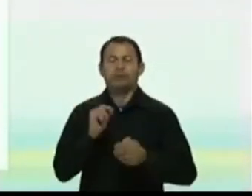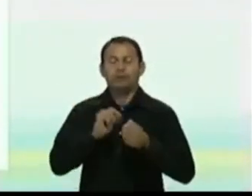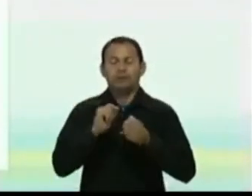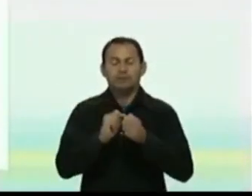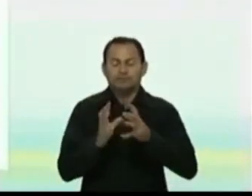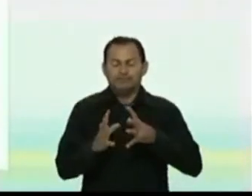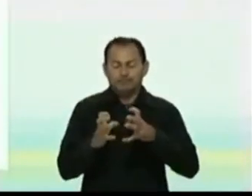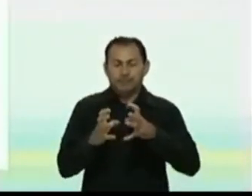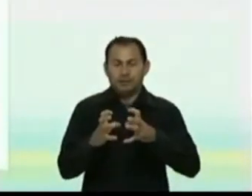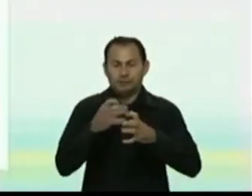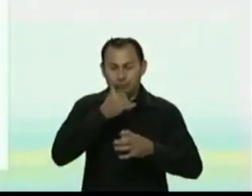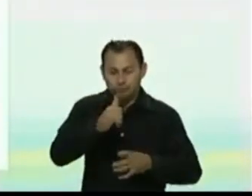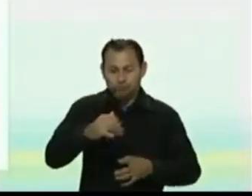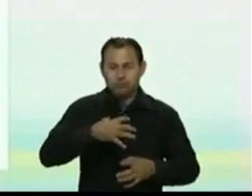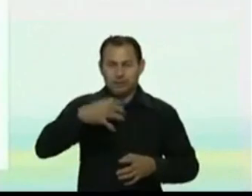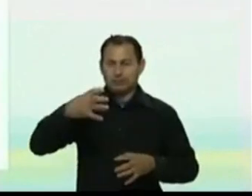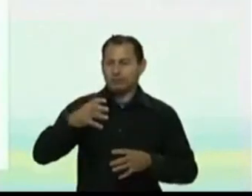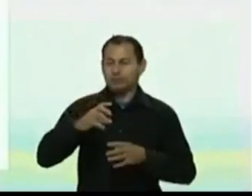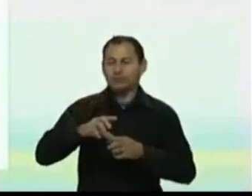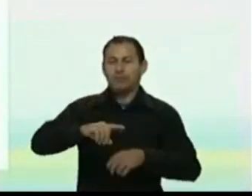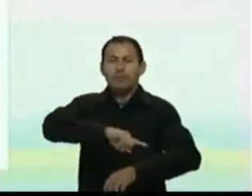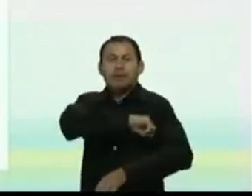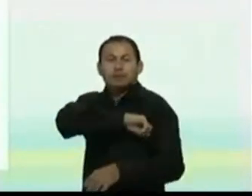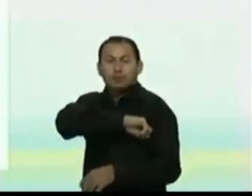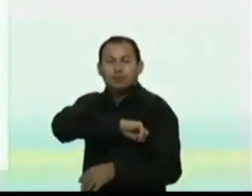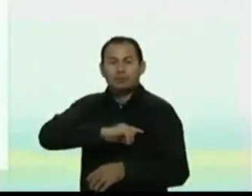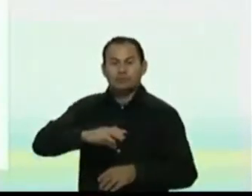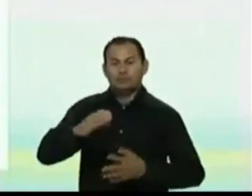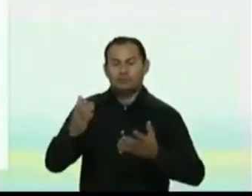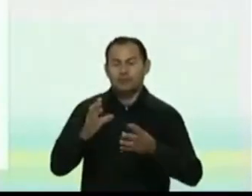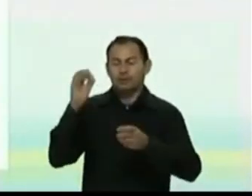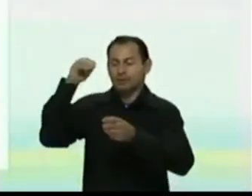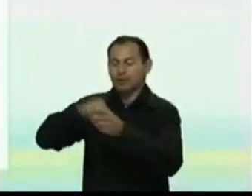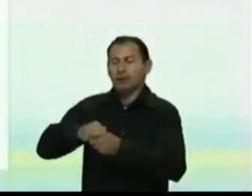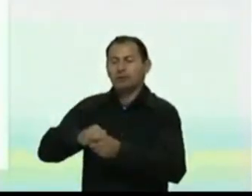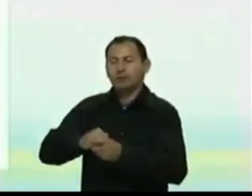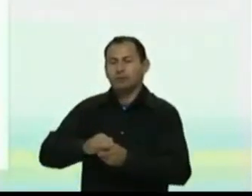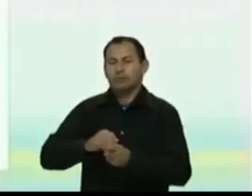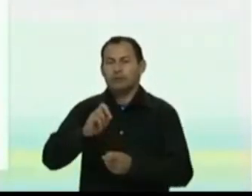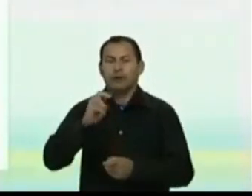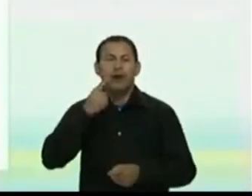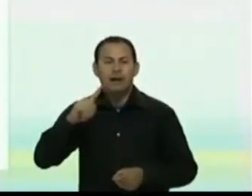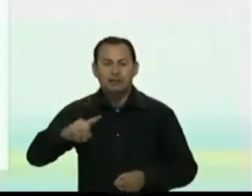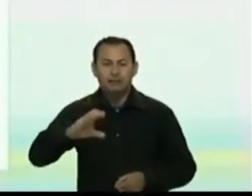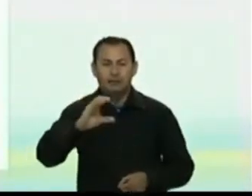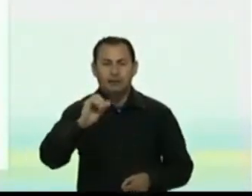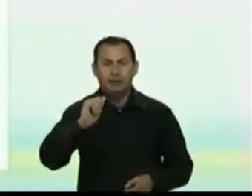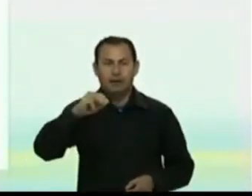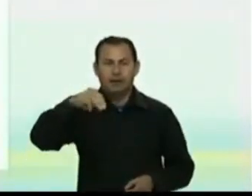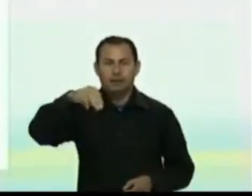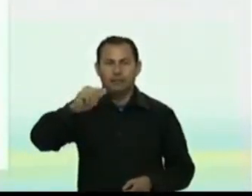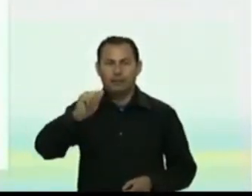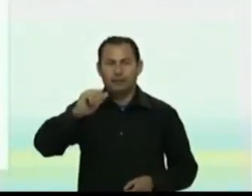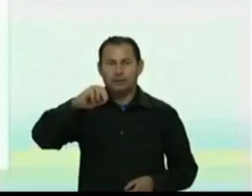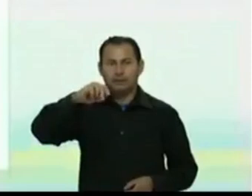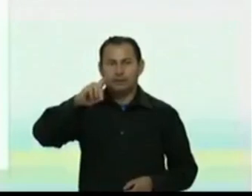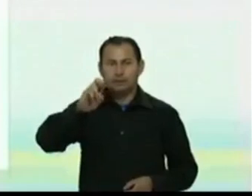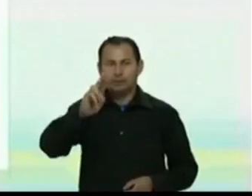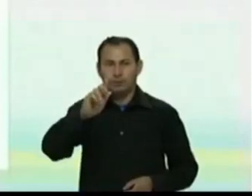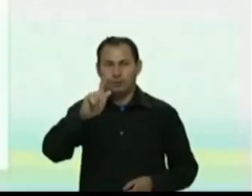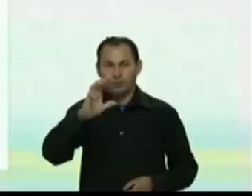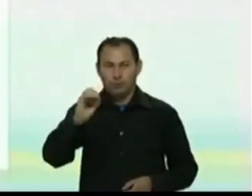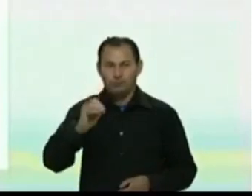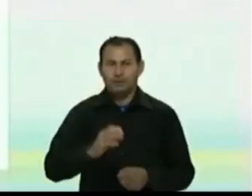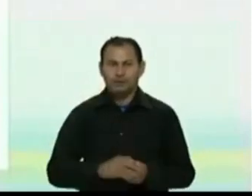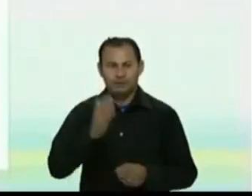choque térmico ou de alguma forma, e injetar no camundongo. E o camundongo vive, né? Então a gente sabe que aquelas